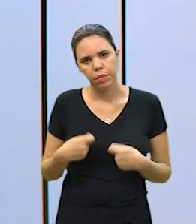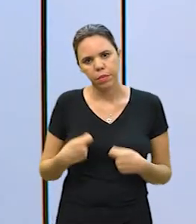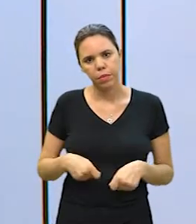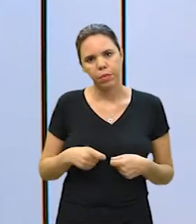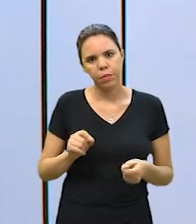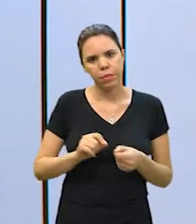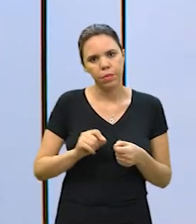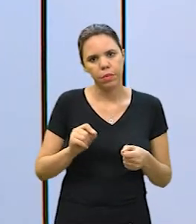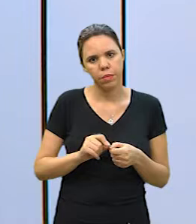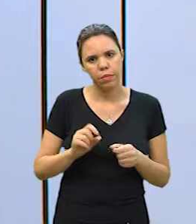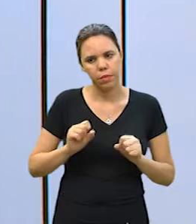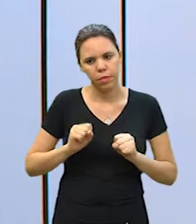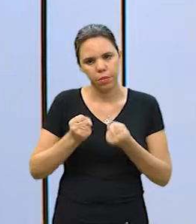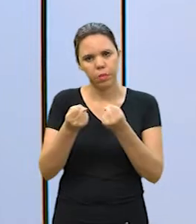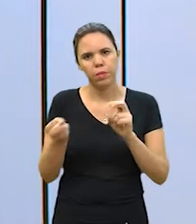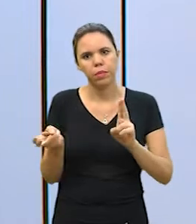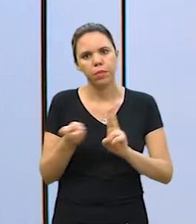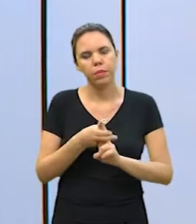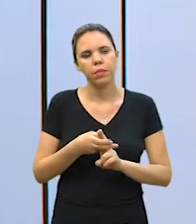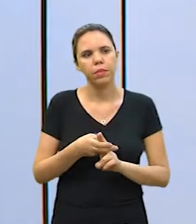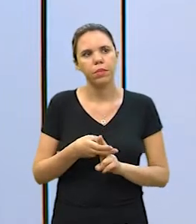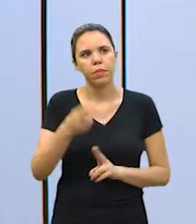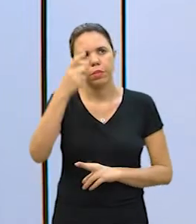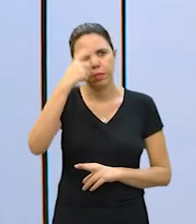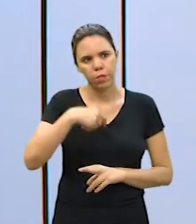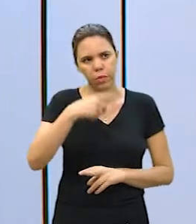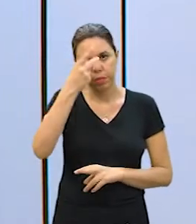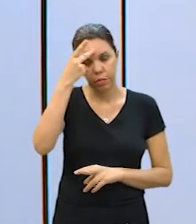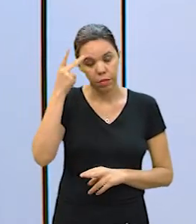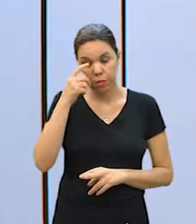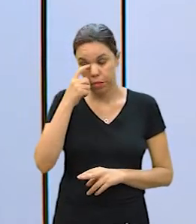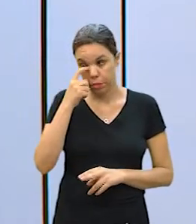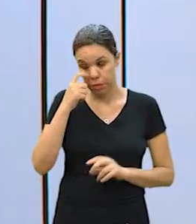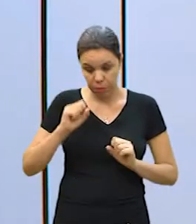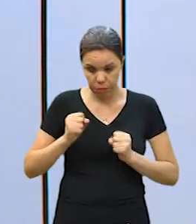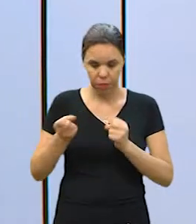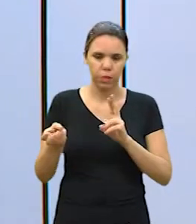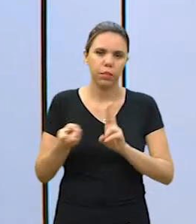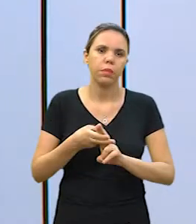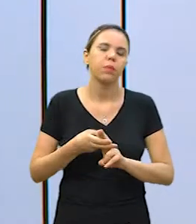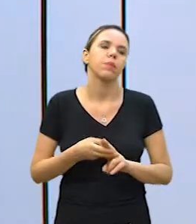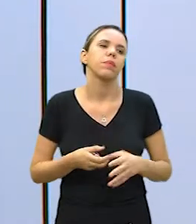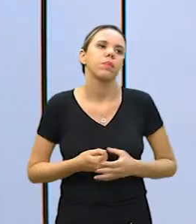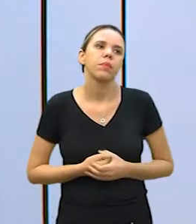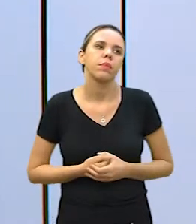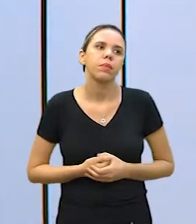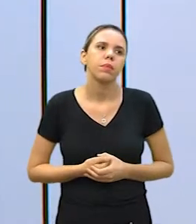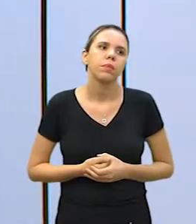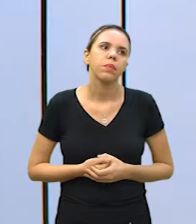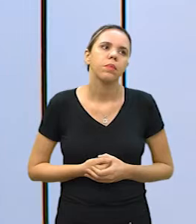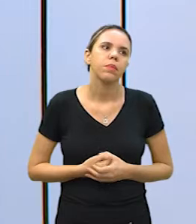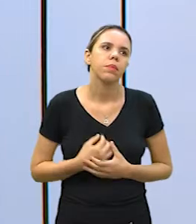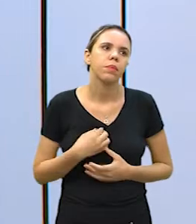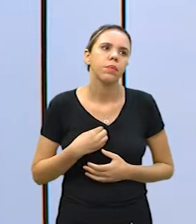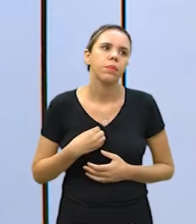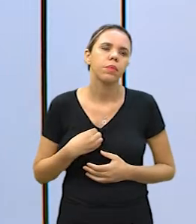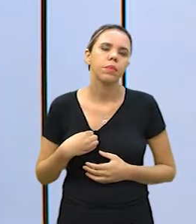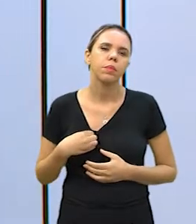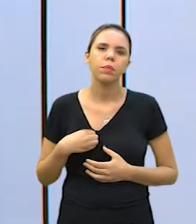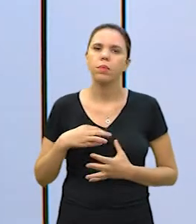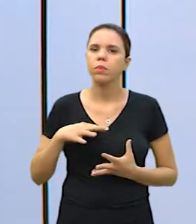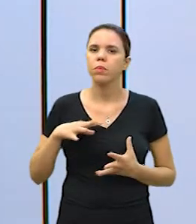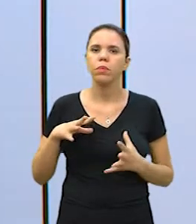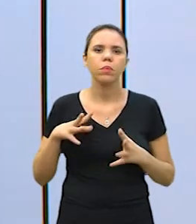precisamos fazer aqui uma defesa do SUS. Eu sou uma das pessoas que defendo o SUS de uma forma